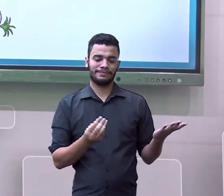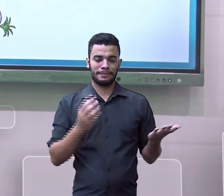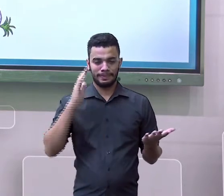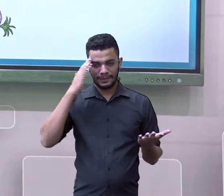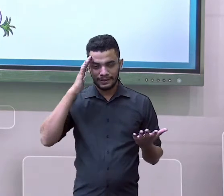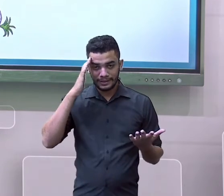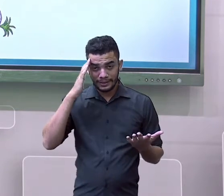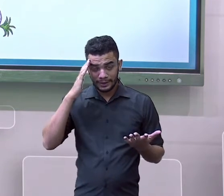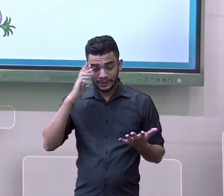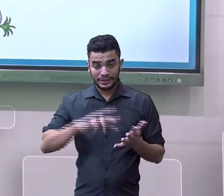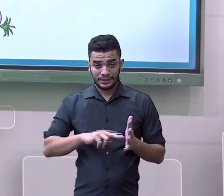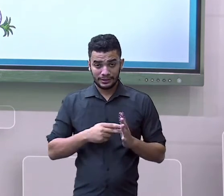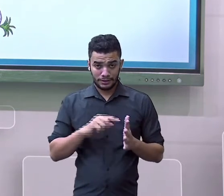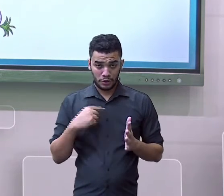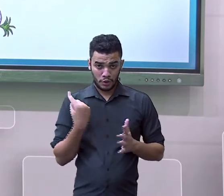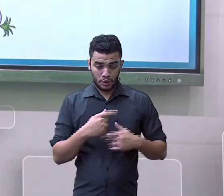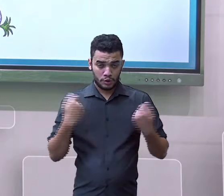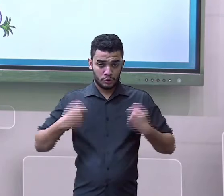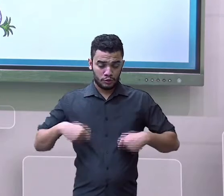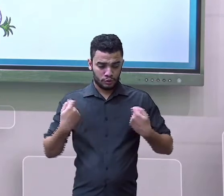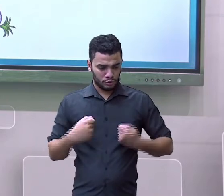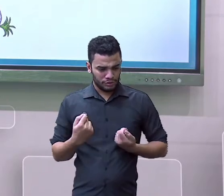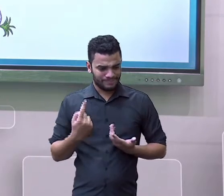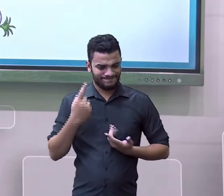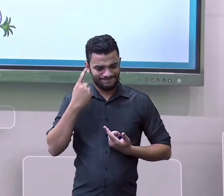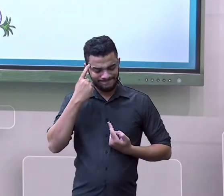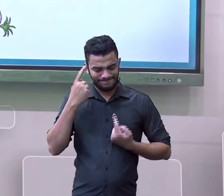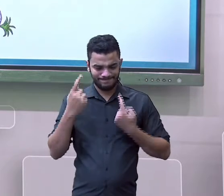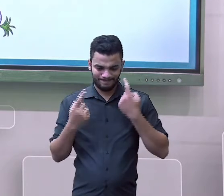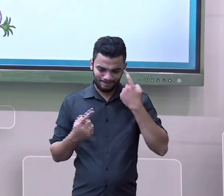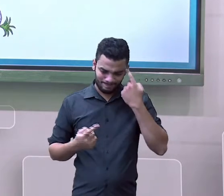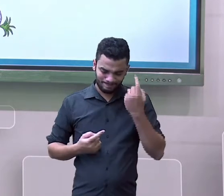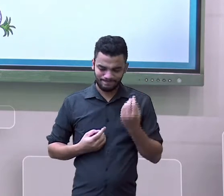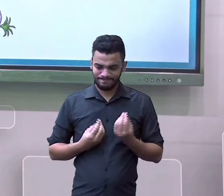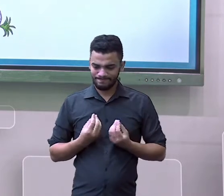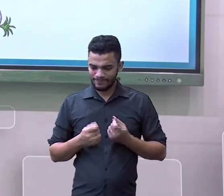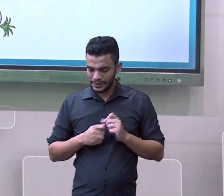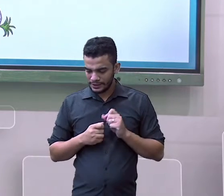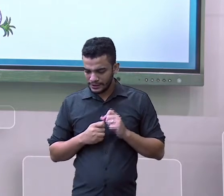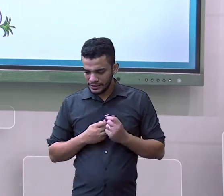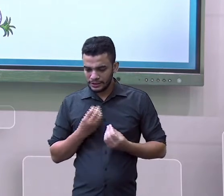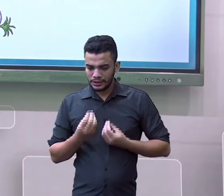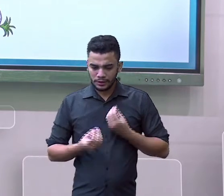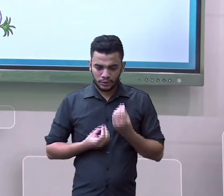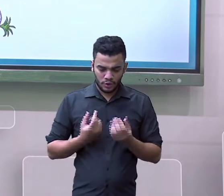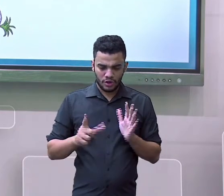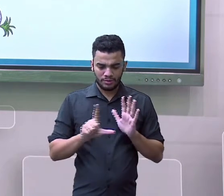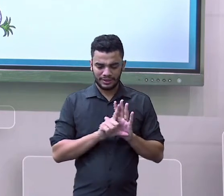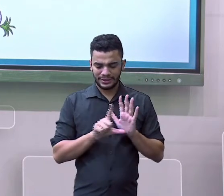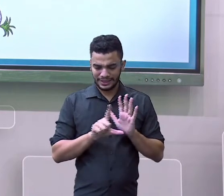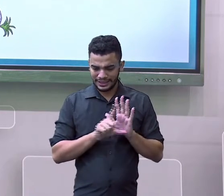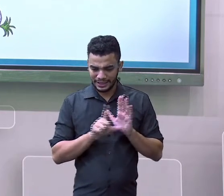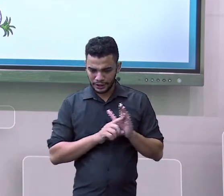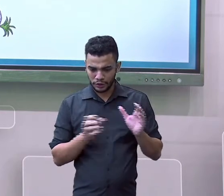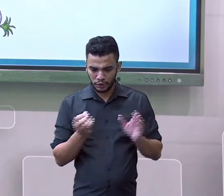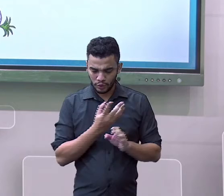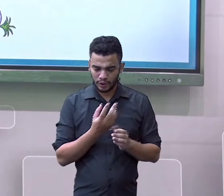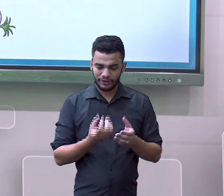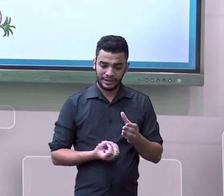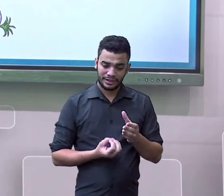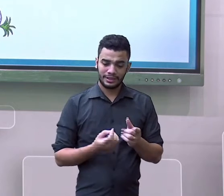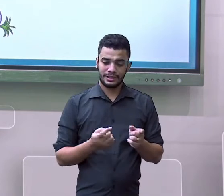e não somente repensar, né? É também necessário obedecê-las, fazendo com que elas